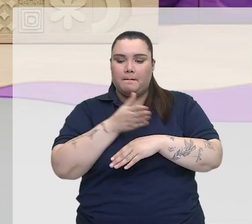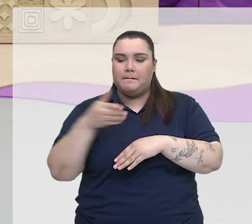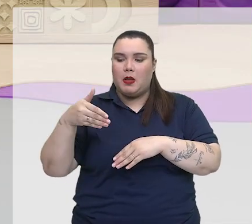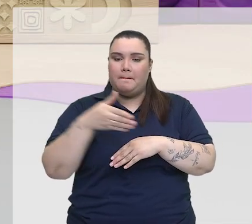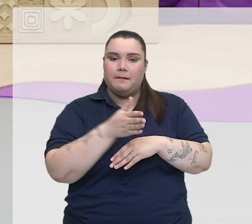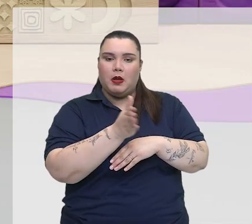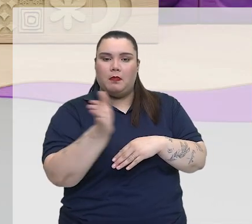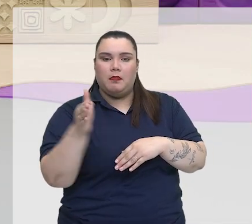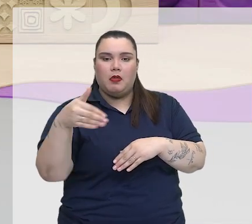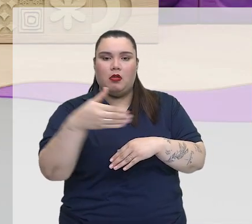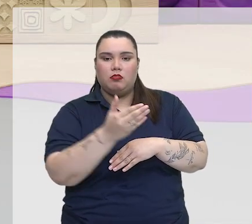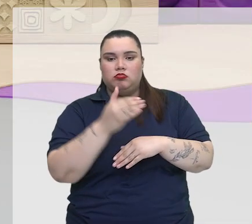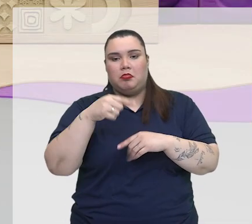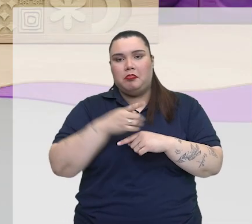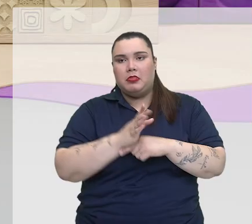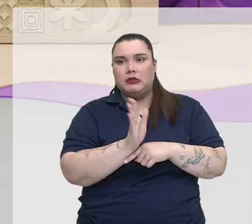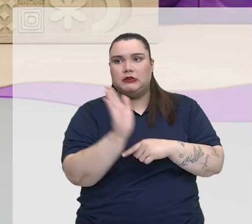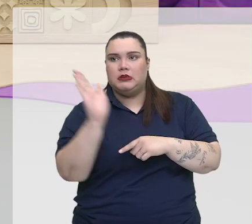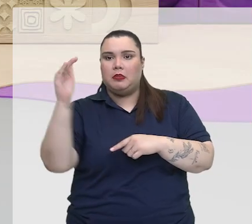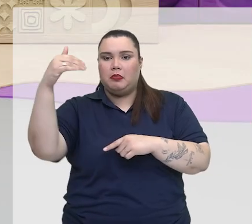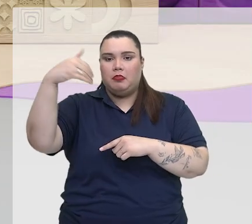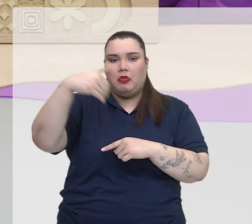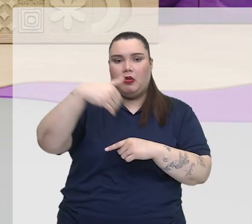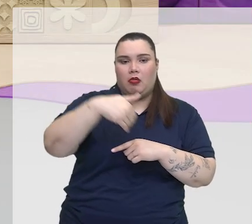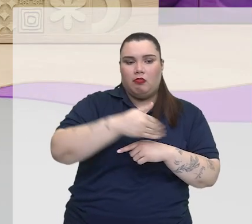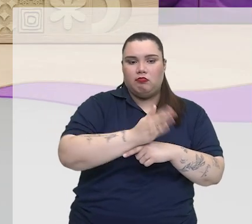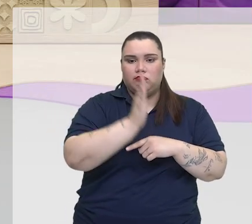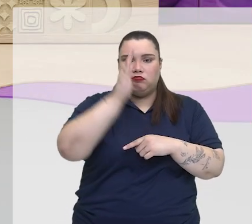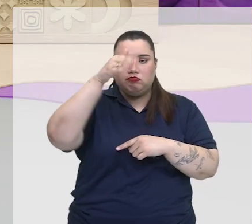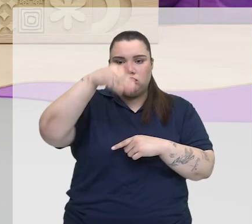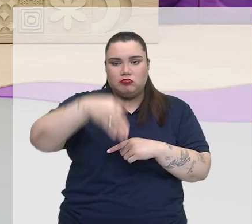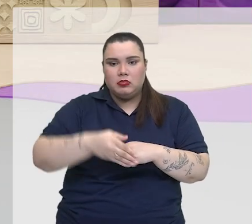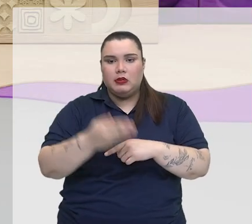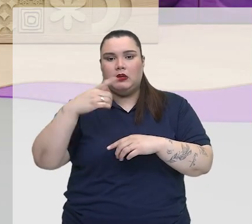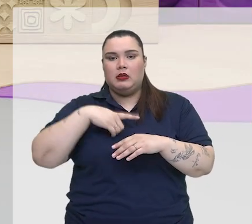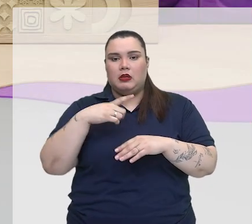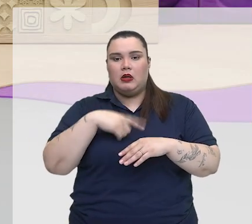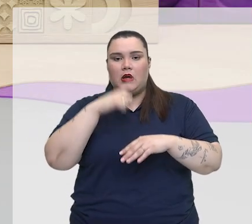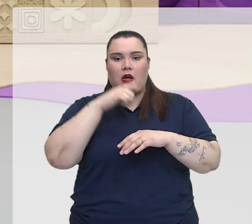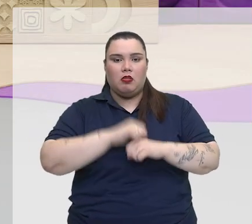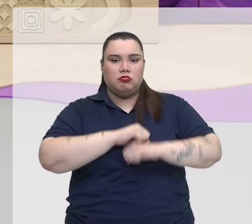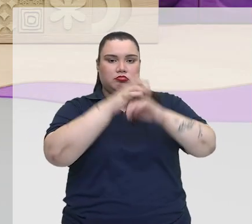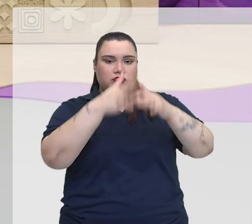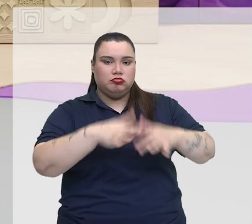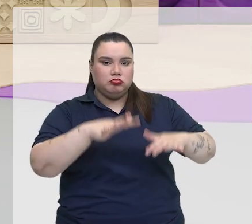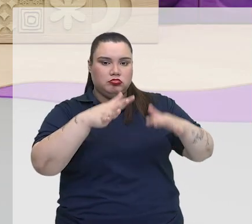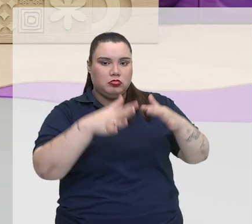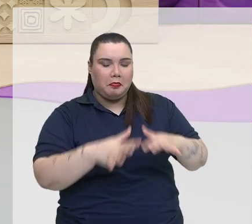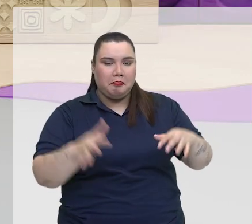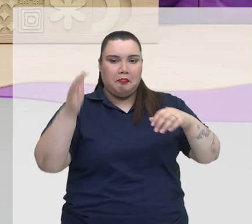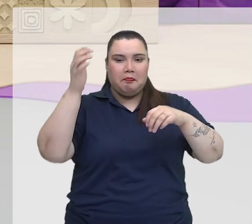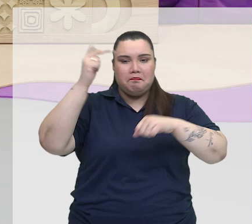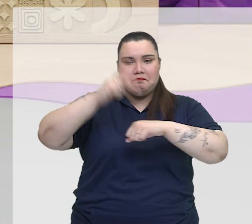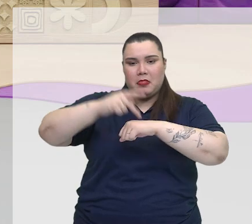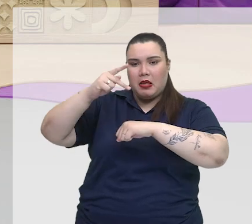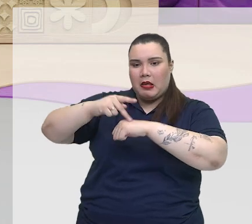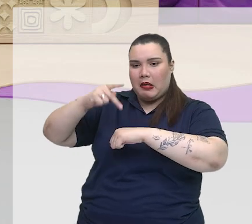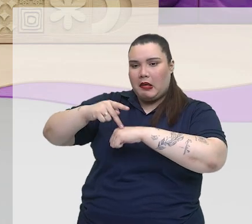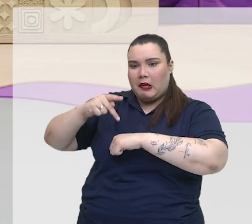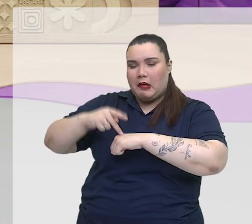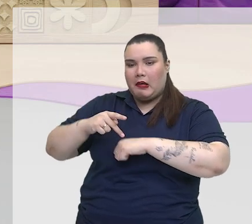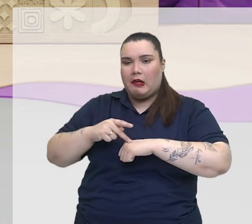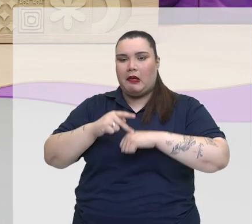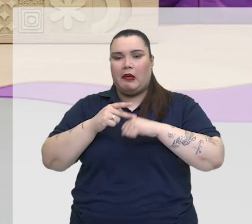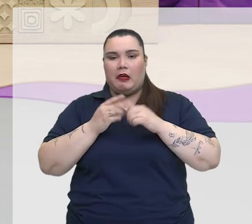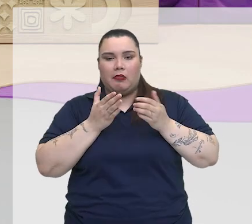setas, dando ponto de partida, passando por lagoa e rochas de pirata